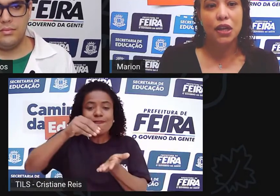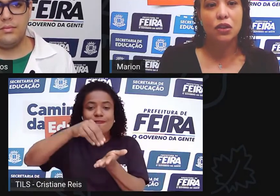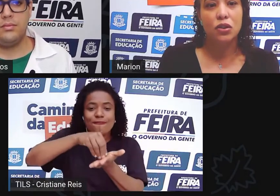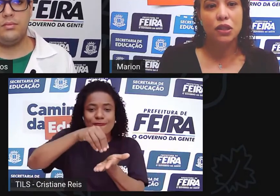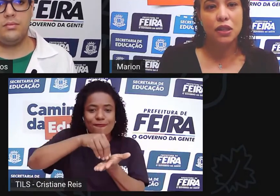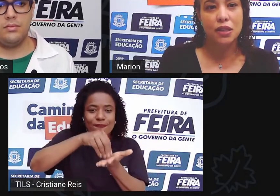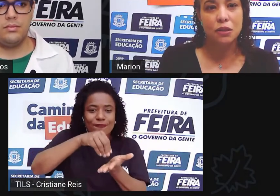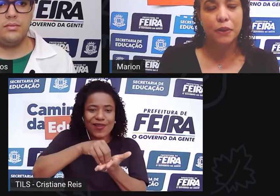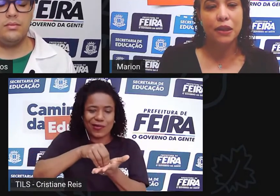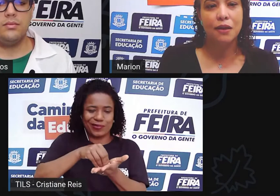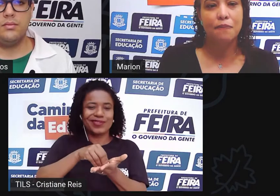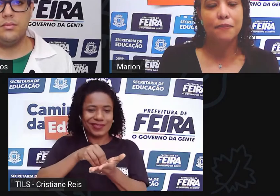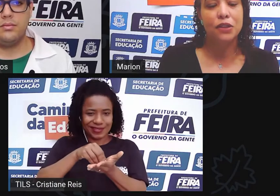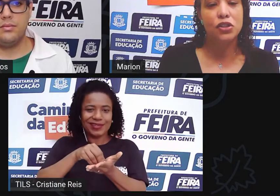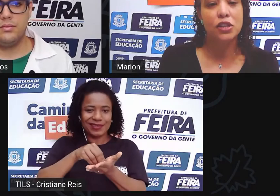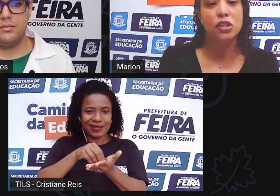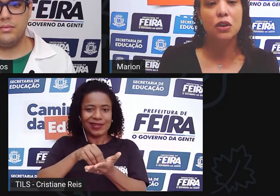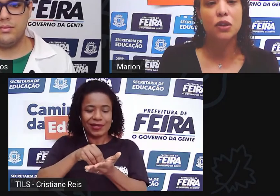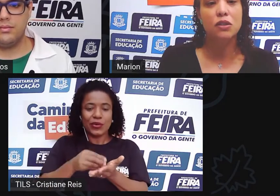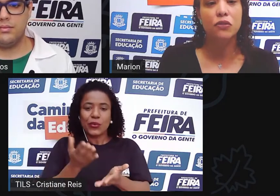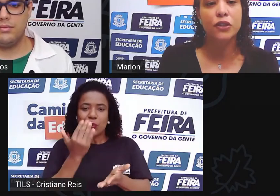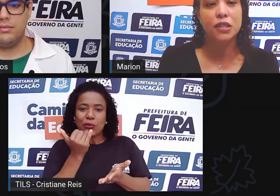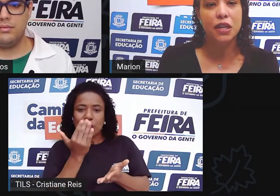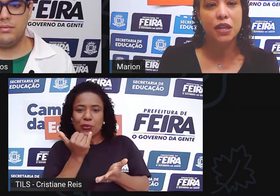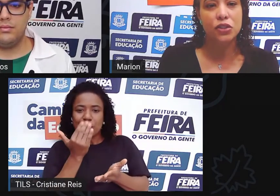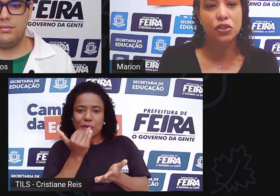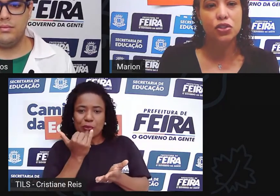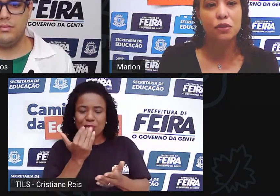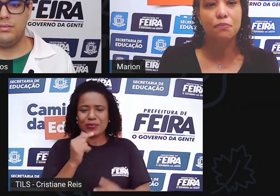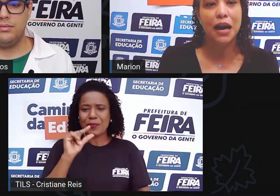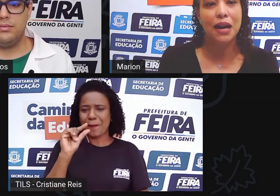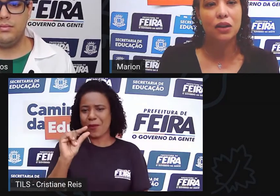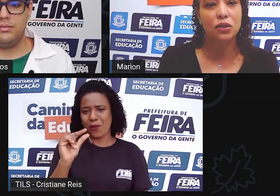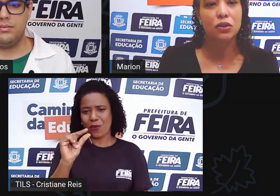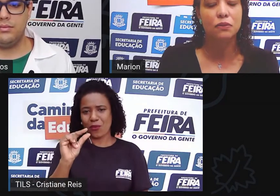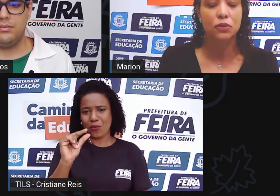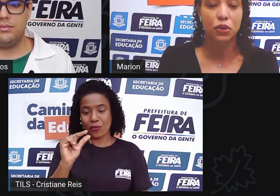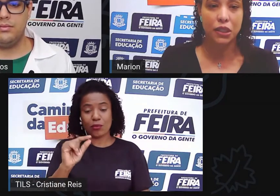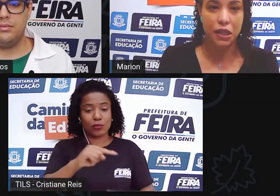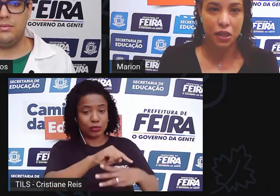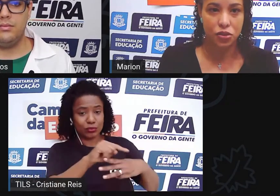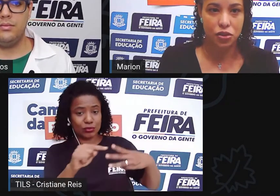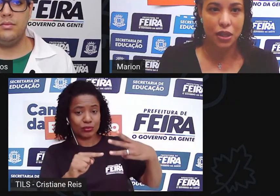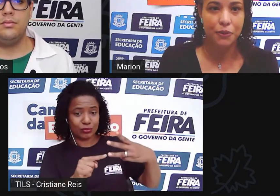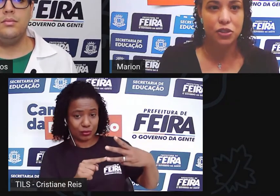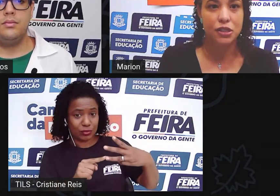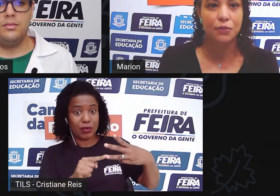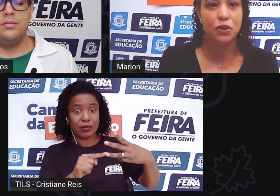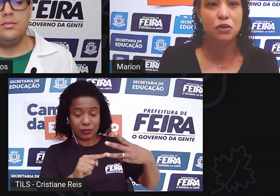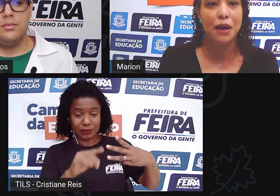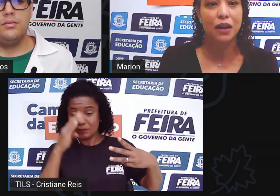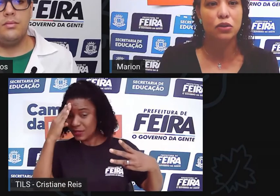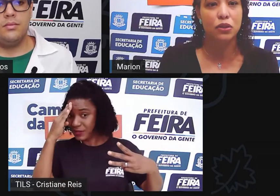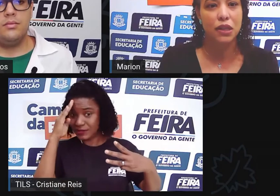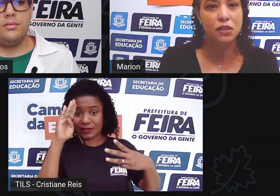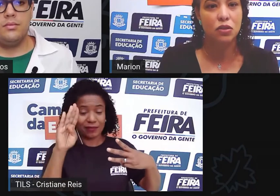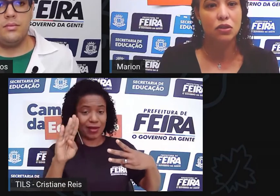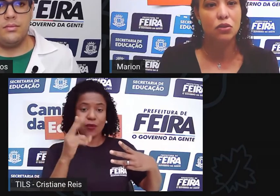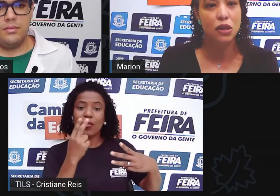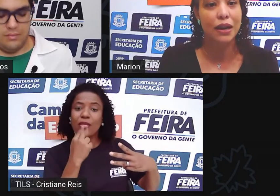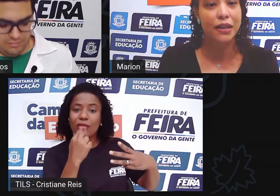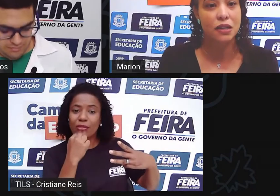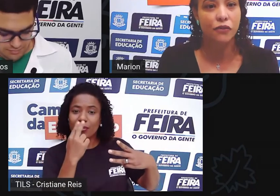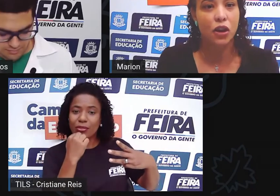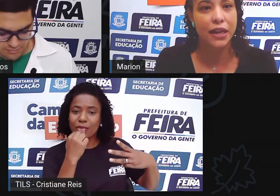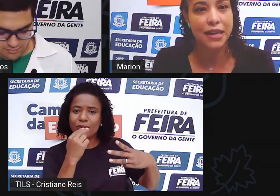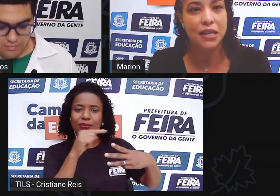de calorias pela ingestão insuficiente de macronutrientes, né? Porque a gente sabe que os macronutrientes